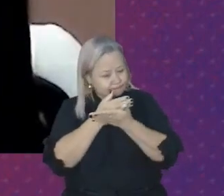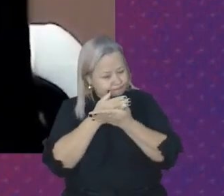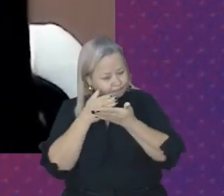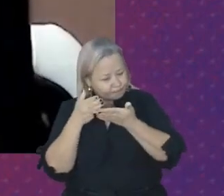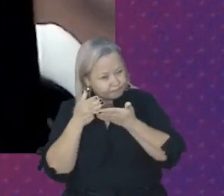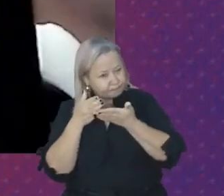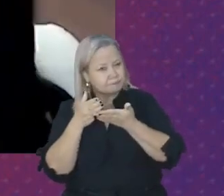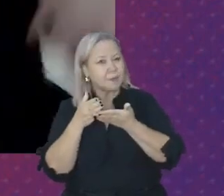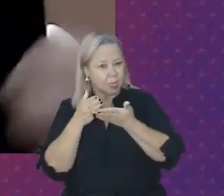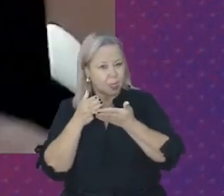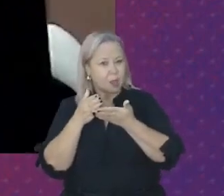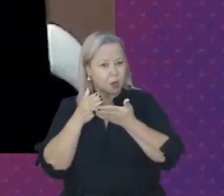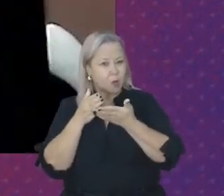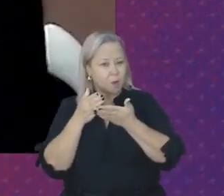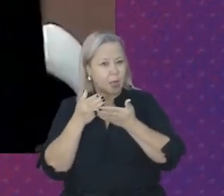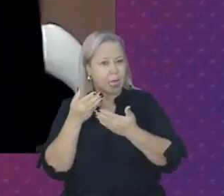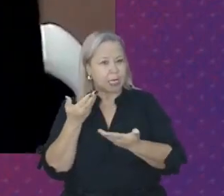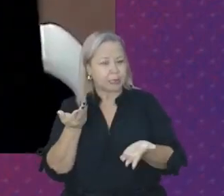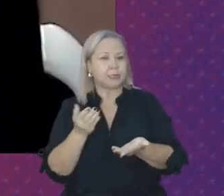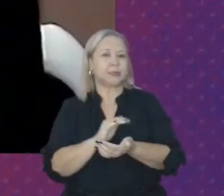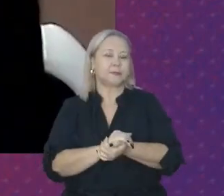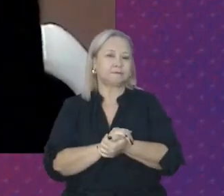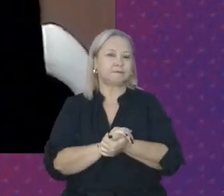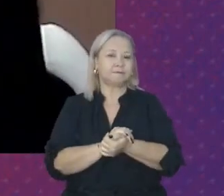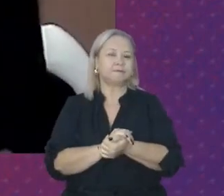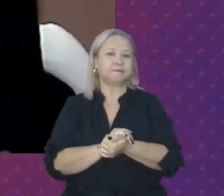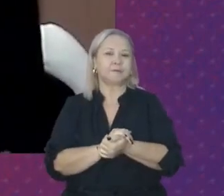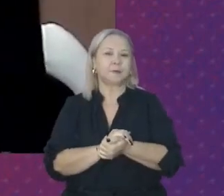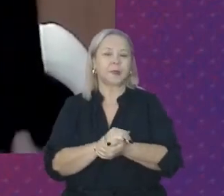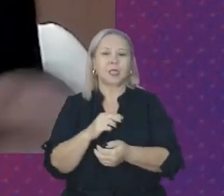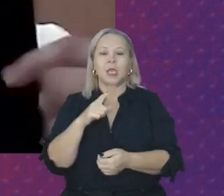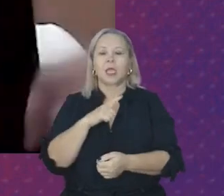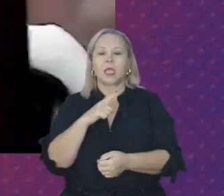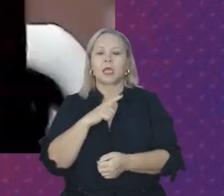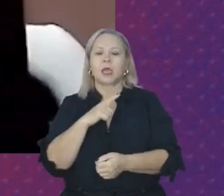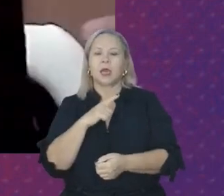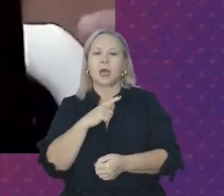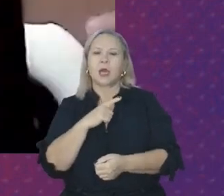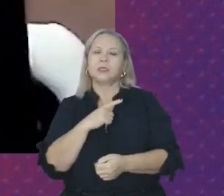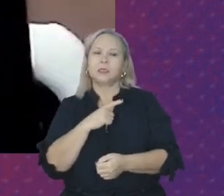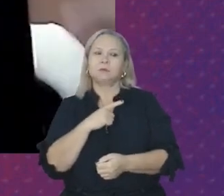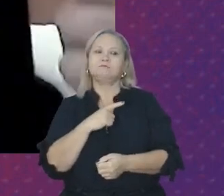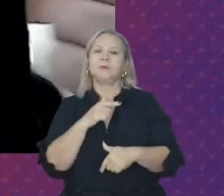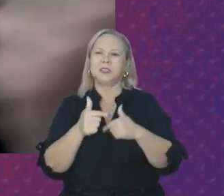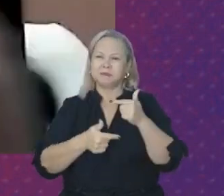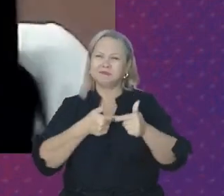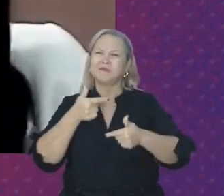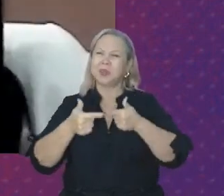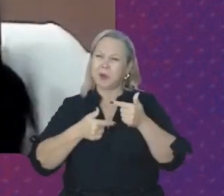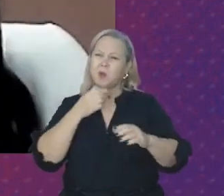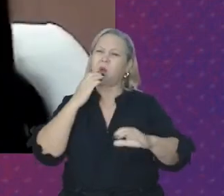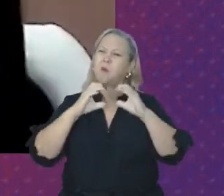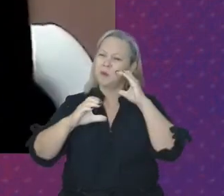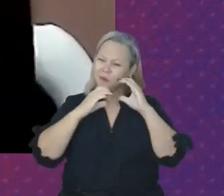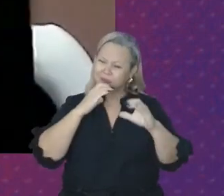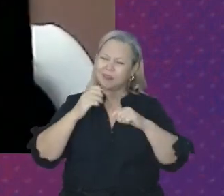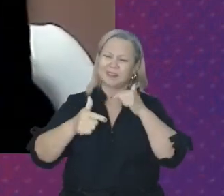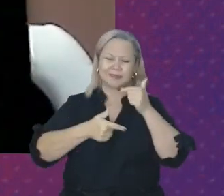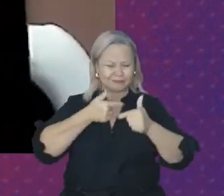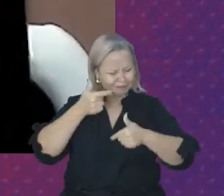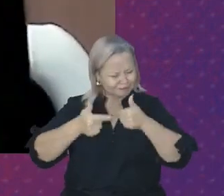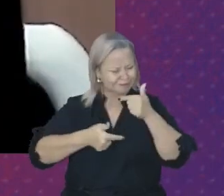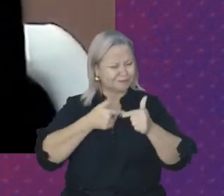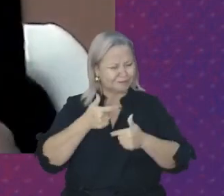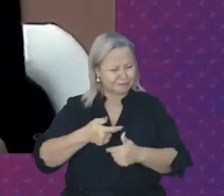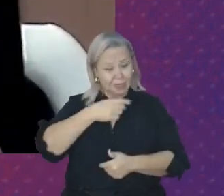comece a colocar, a ter para você que dá trabalho. Comunicação dá trabalho, mas dá